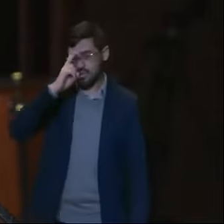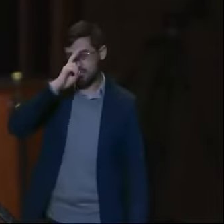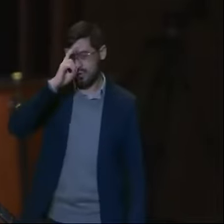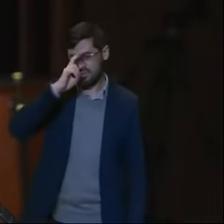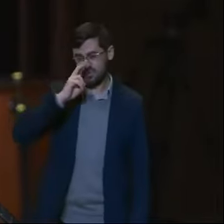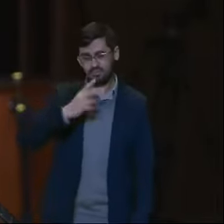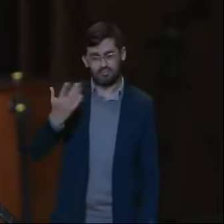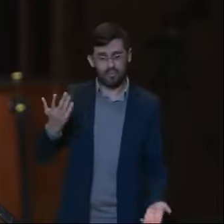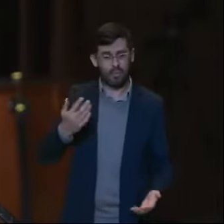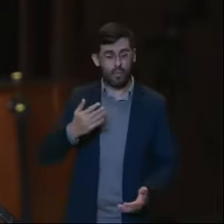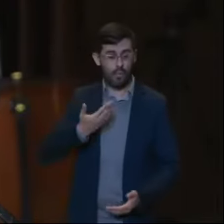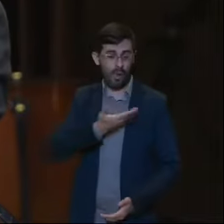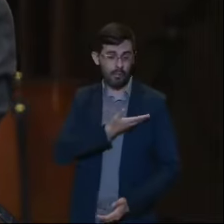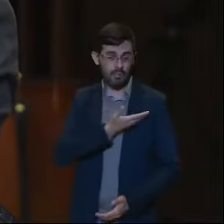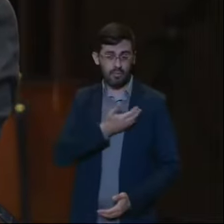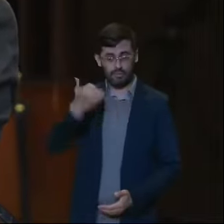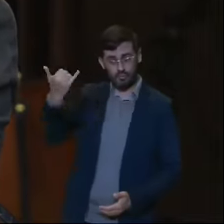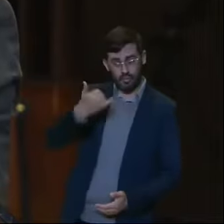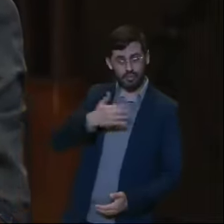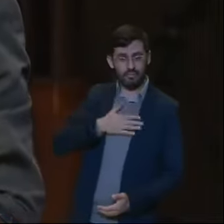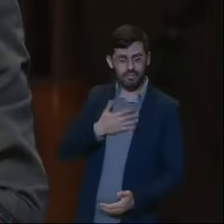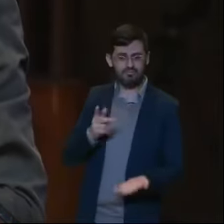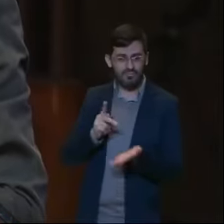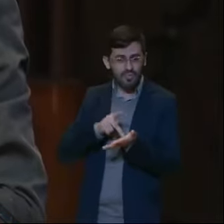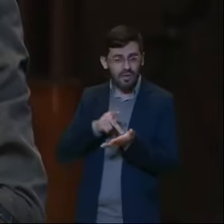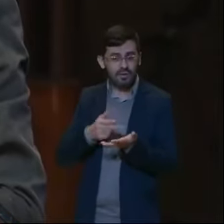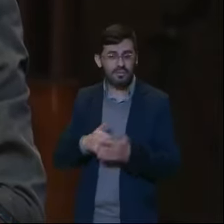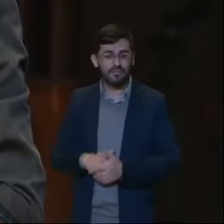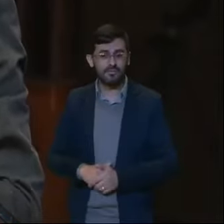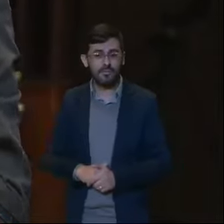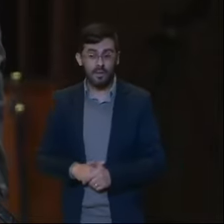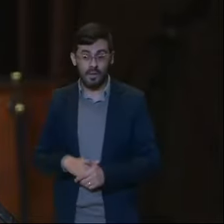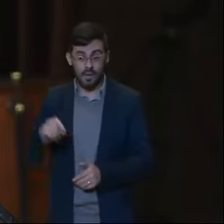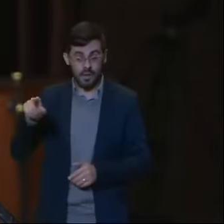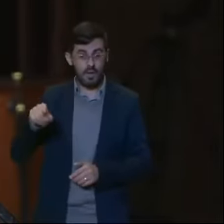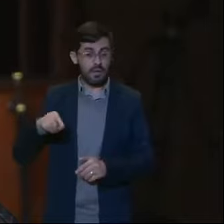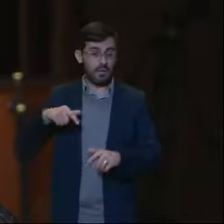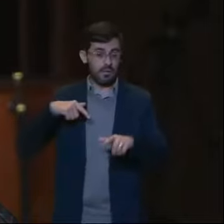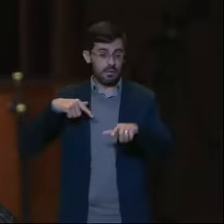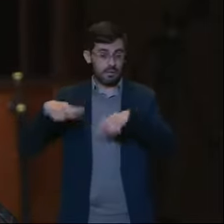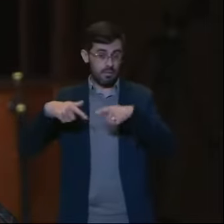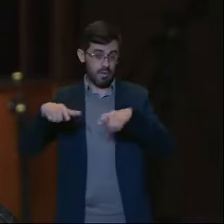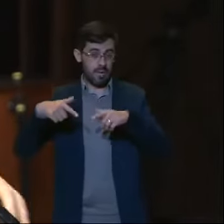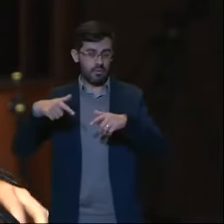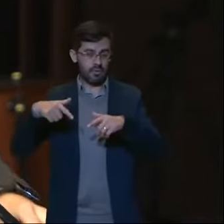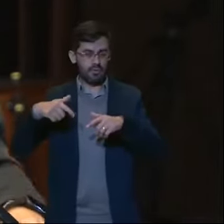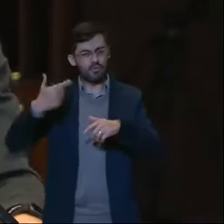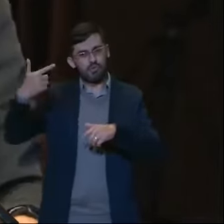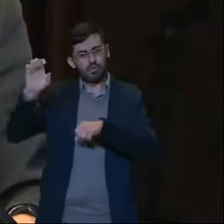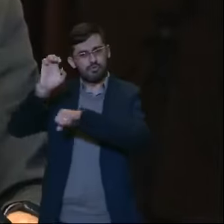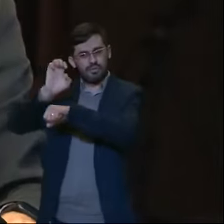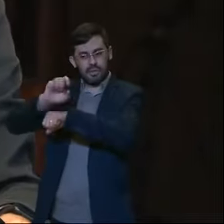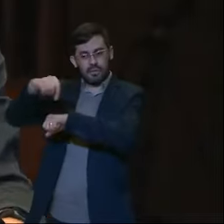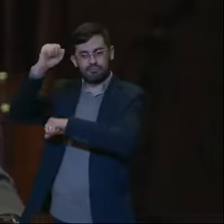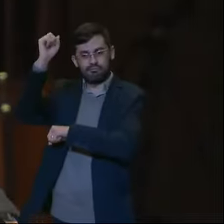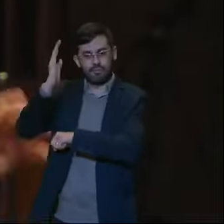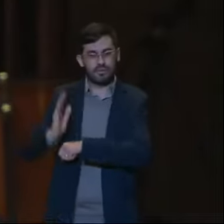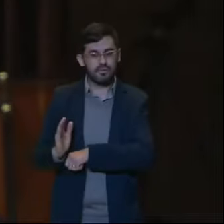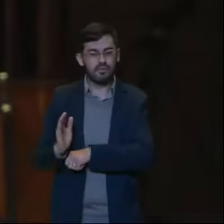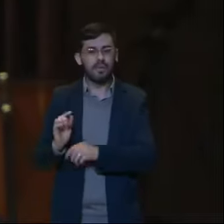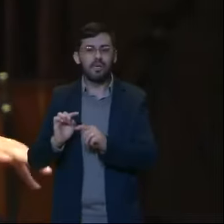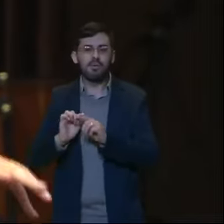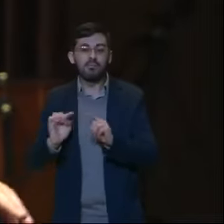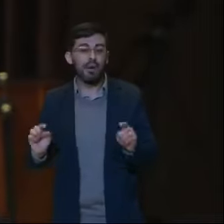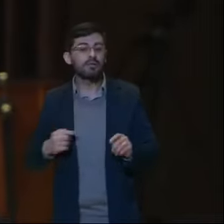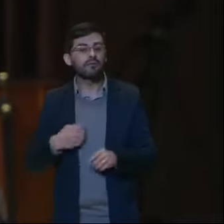amigo meu me contou, que eu achei muito interessante. Ele trabalhava numa companhia de luz, aqui de um outro estado aqui brasileiro, e